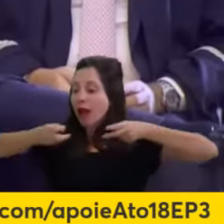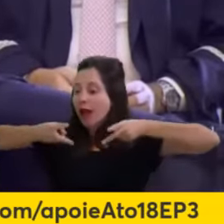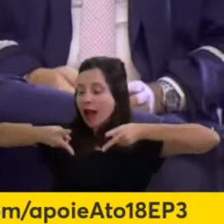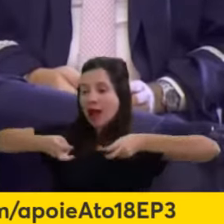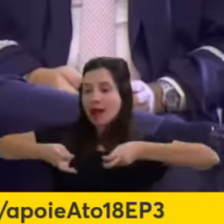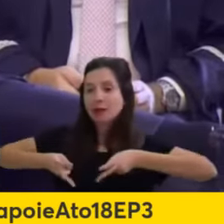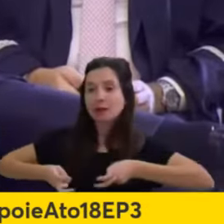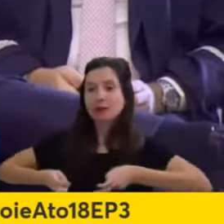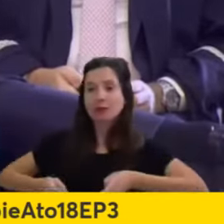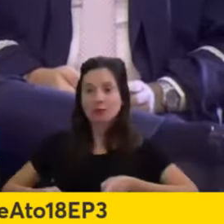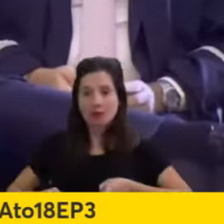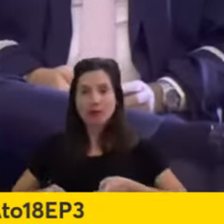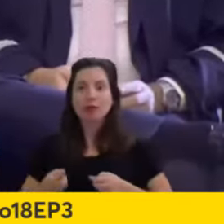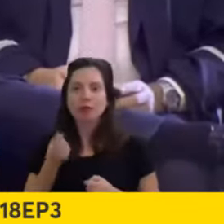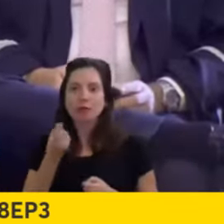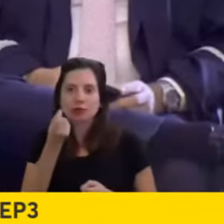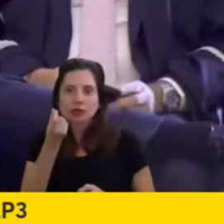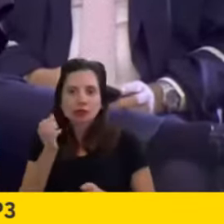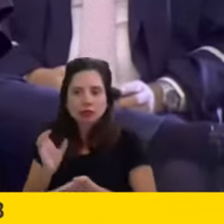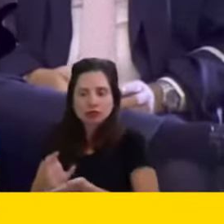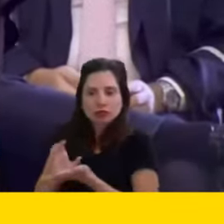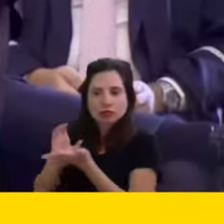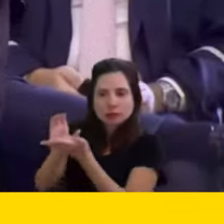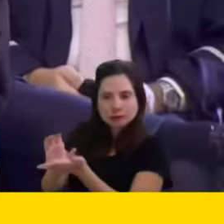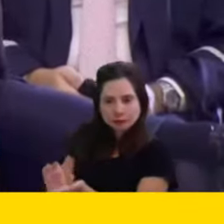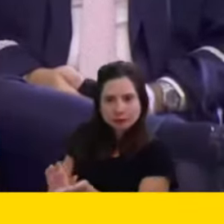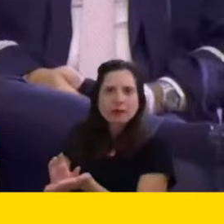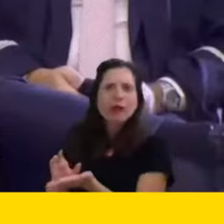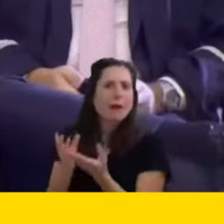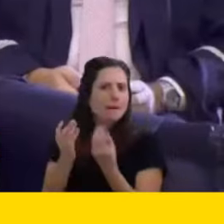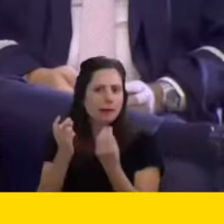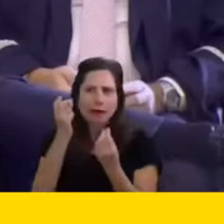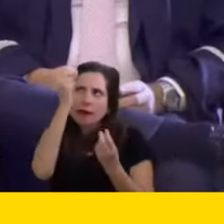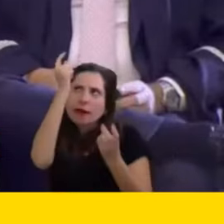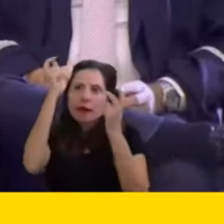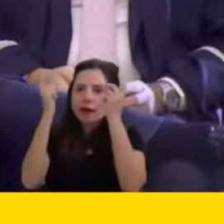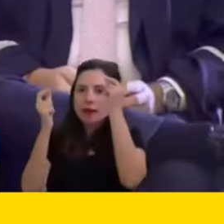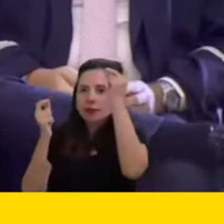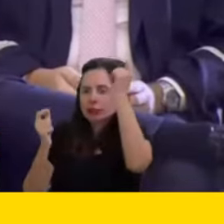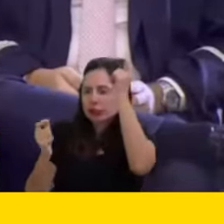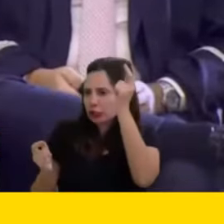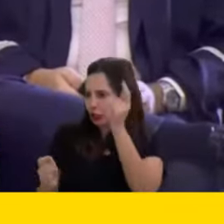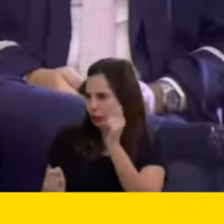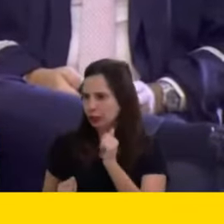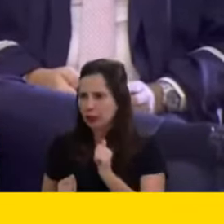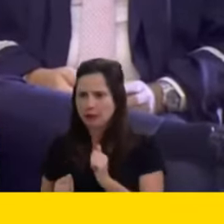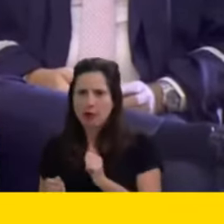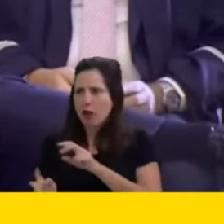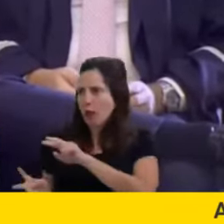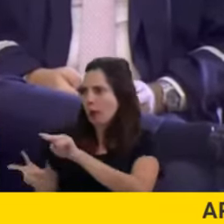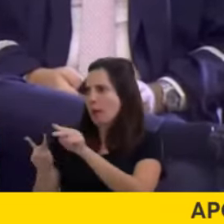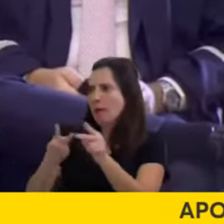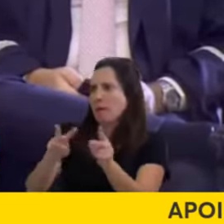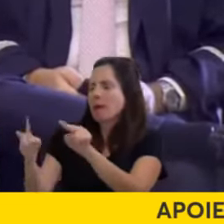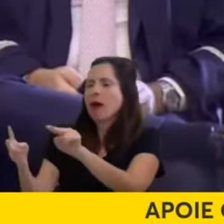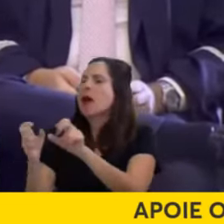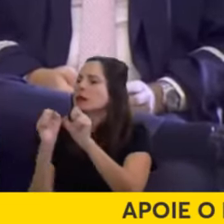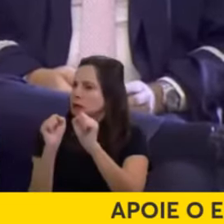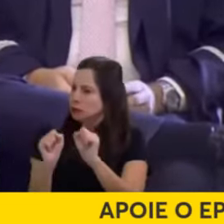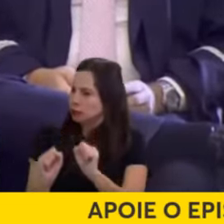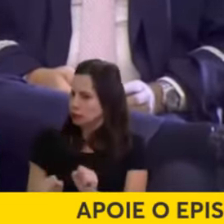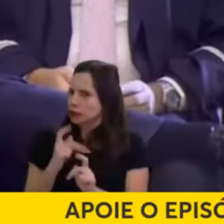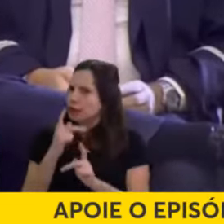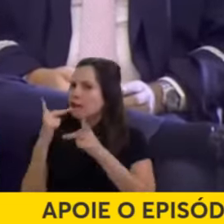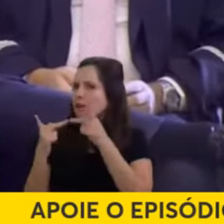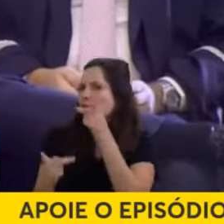caixa dois ah essa esse argumento assim bastante criativo a respeito de triangularização que nada foi comprovado poderia-se falar em triangularização